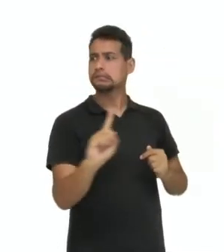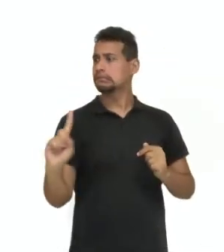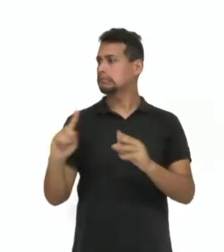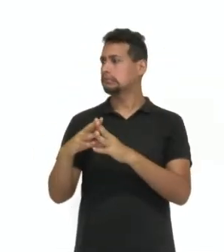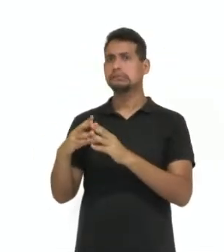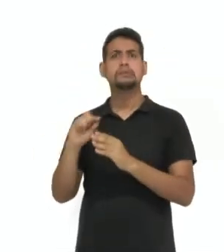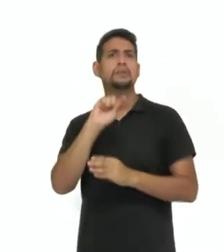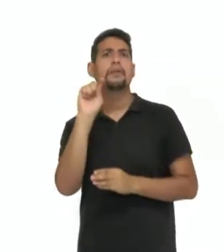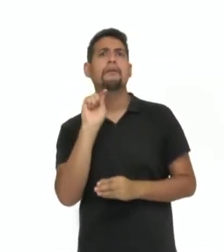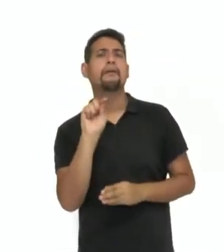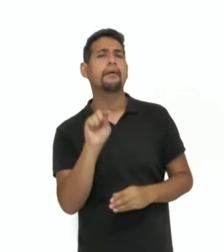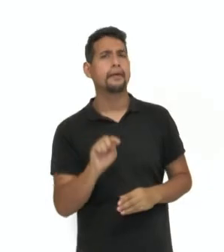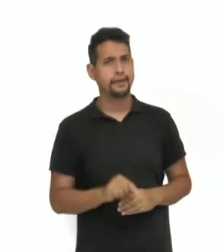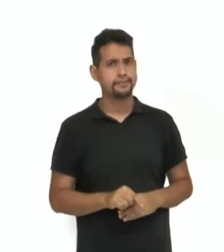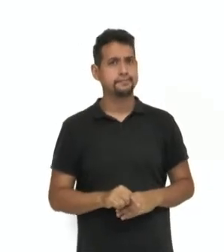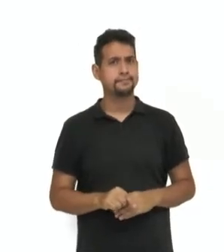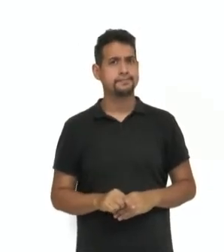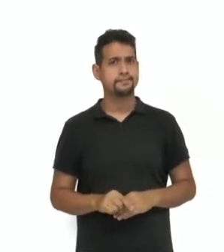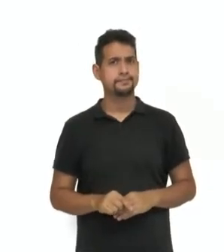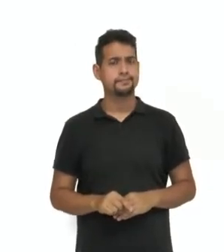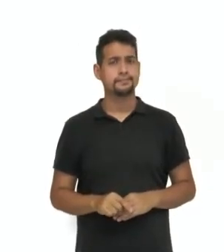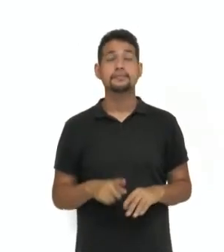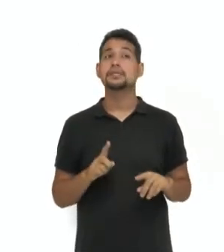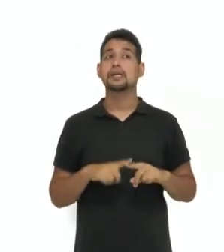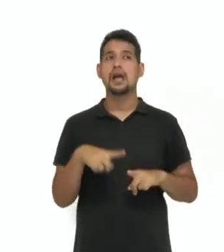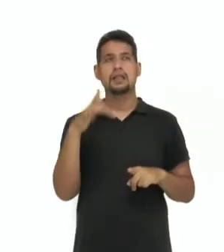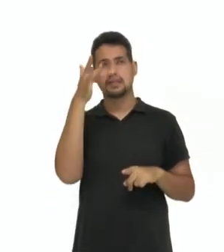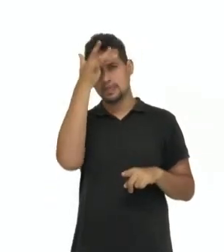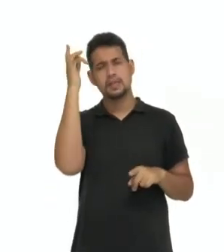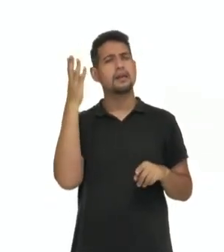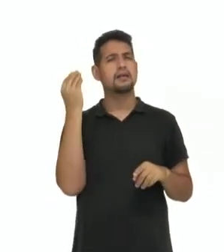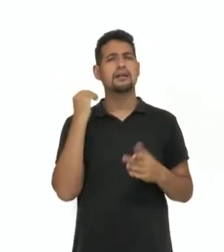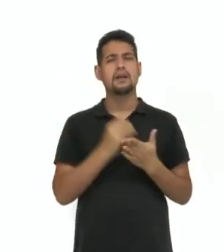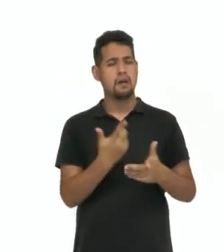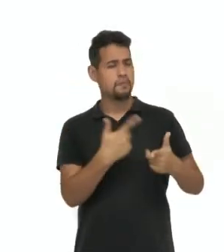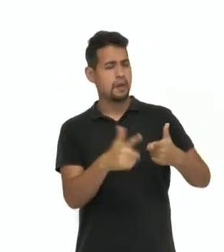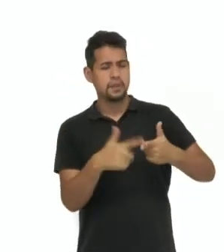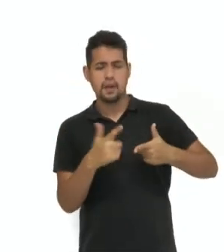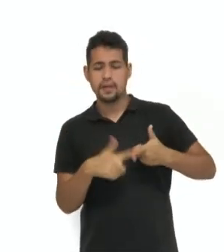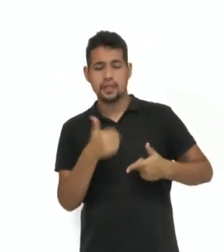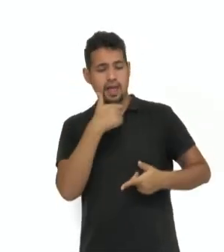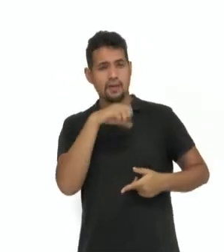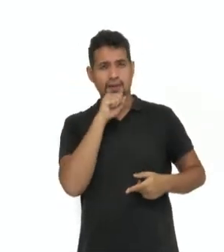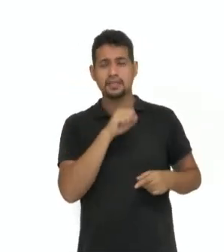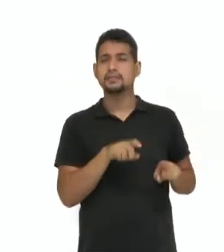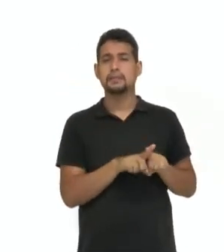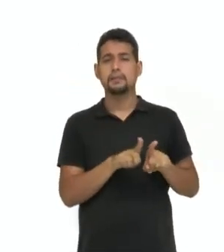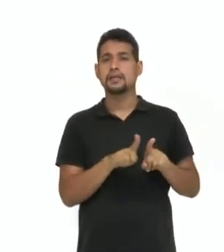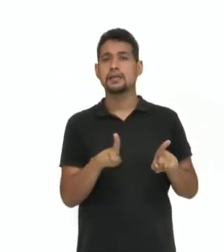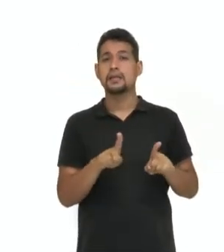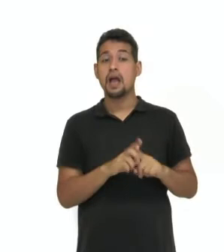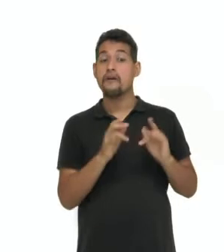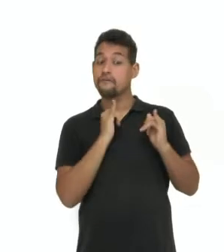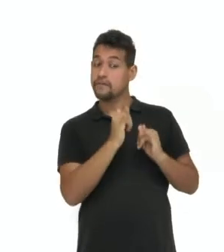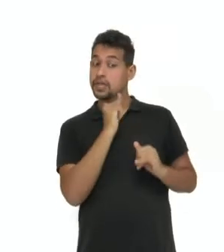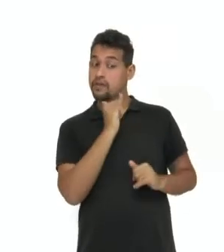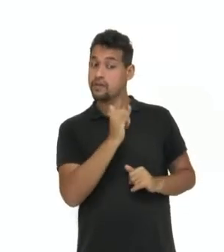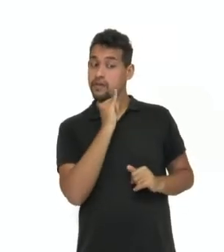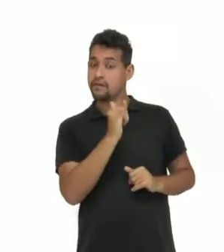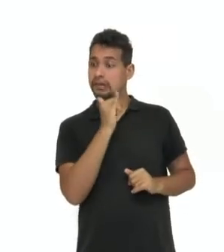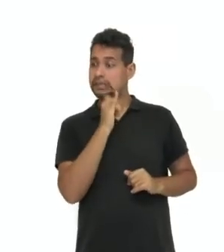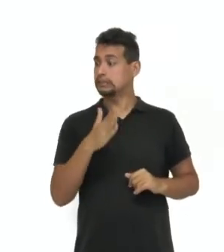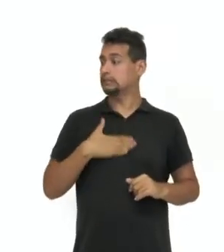Espacio, cruzar con el lobo. A pesar de las advertencias de su madre, no se asustar